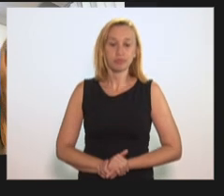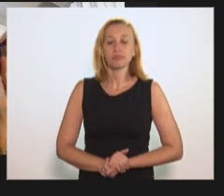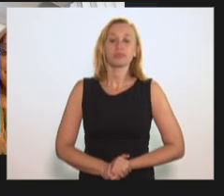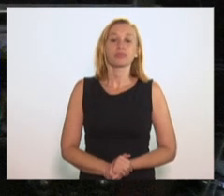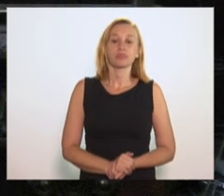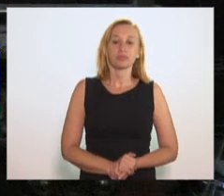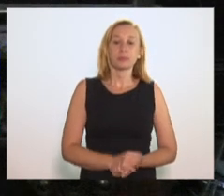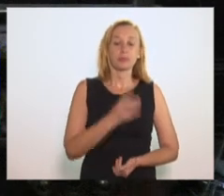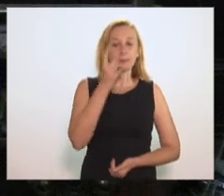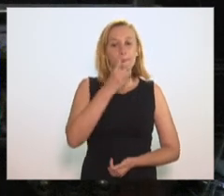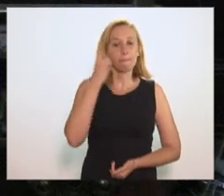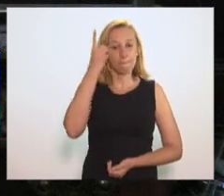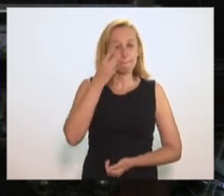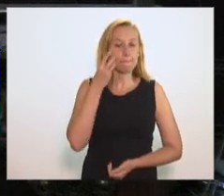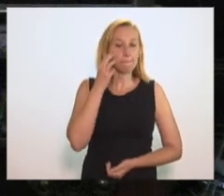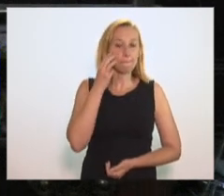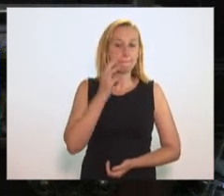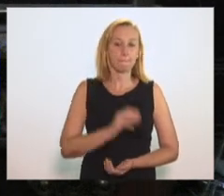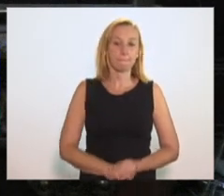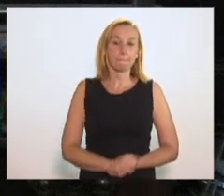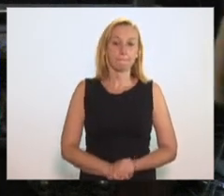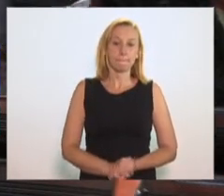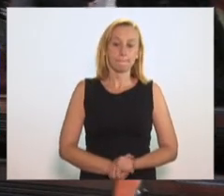deputado Valdeque Carneiro